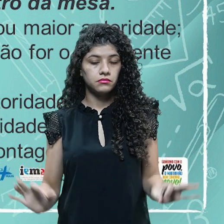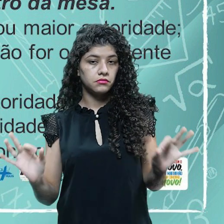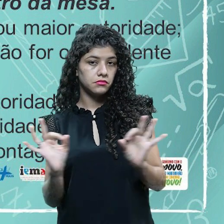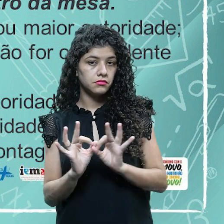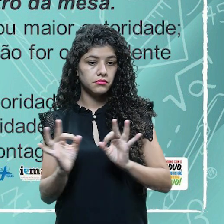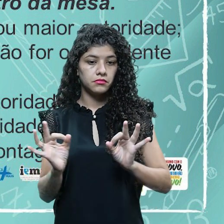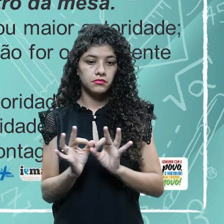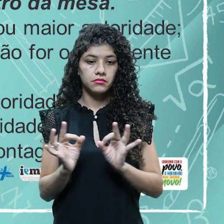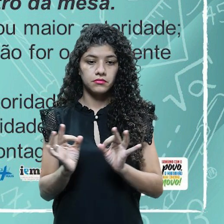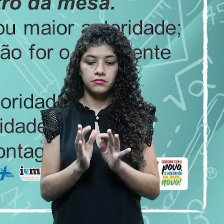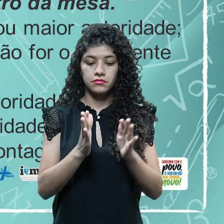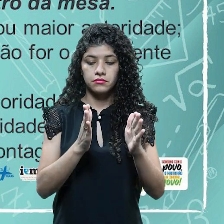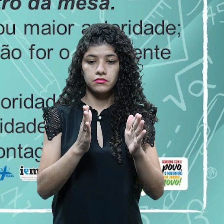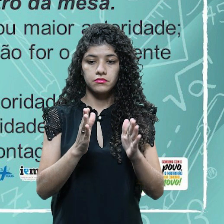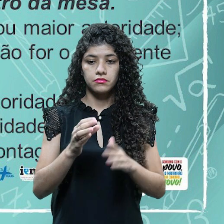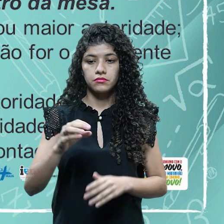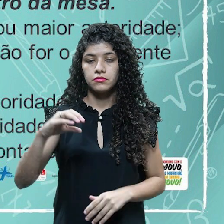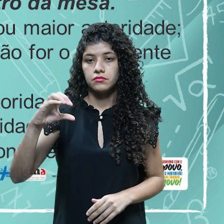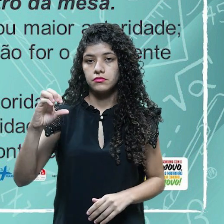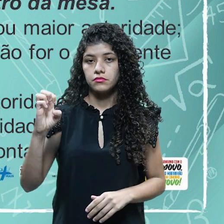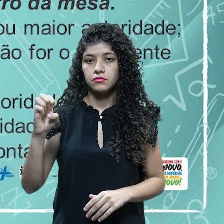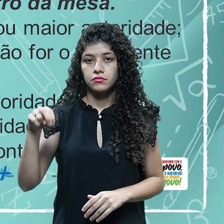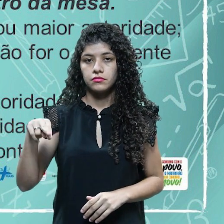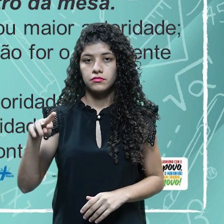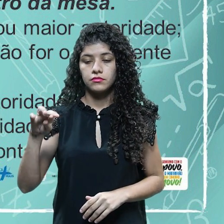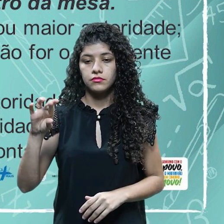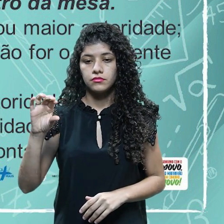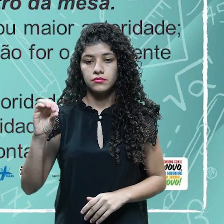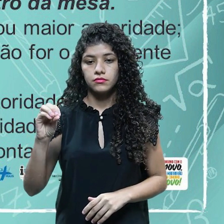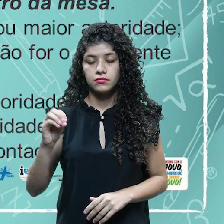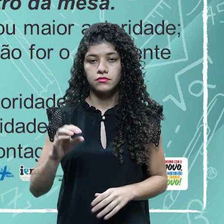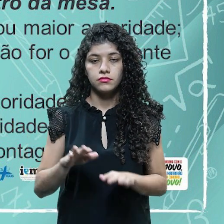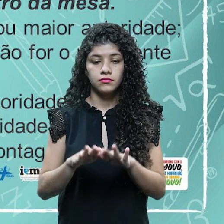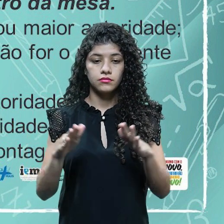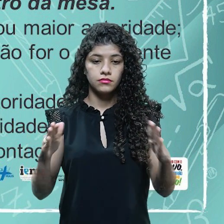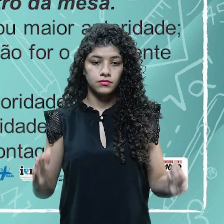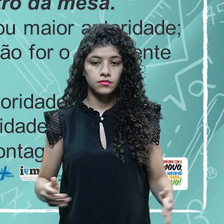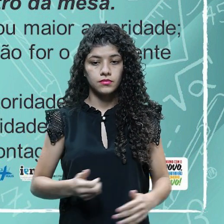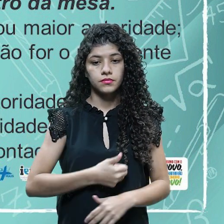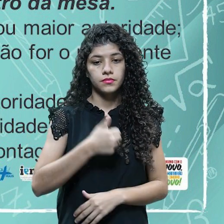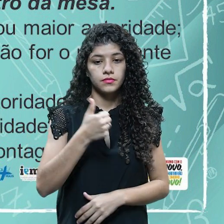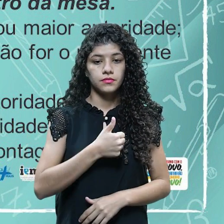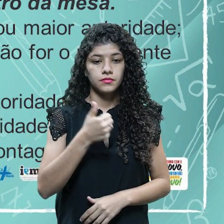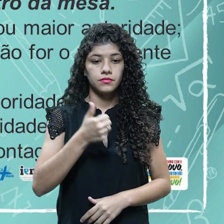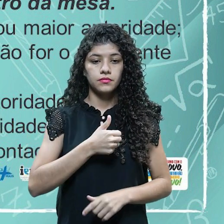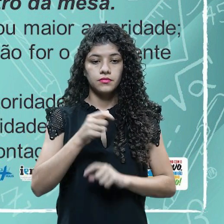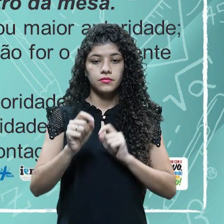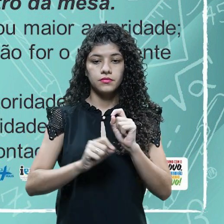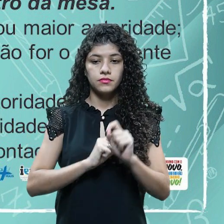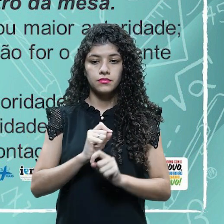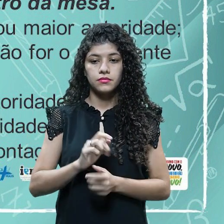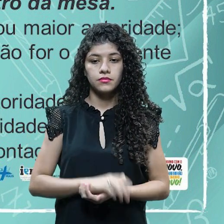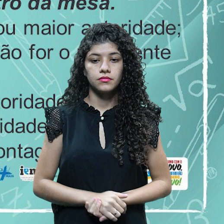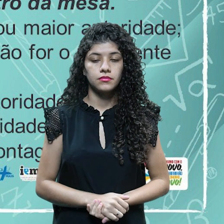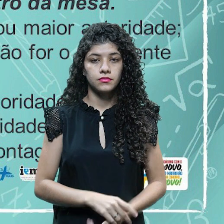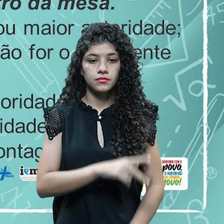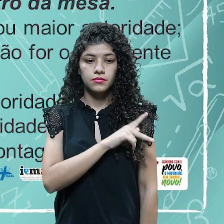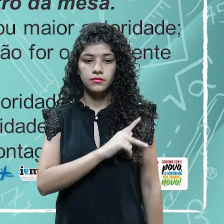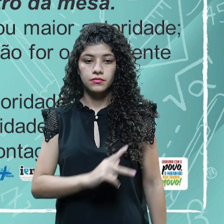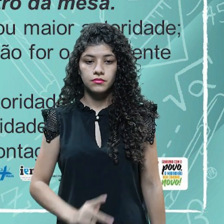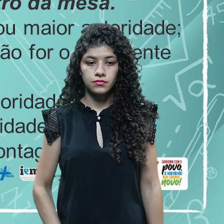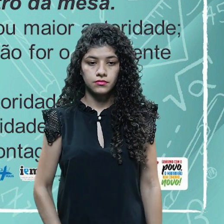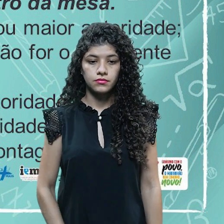né? Então, vamos lá. O primeiro, né? Aqui à esquerda, presidente do ato ou maior autoridade. O